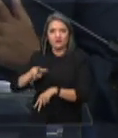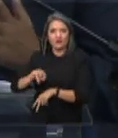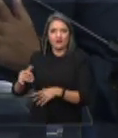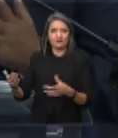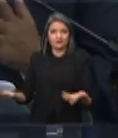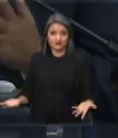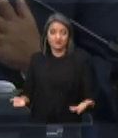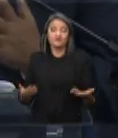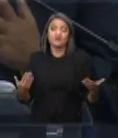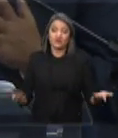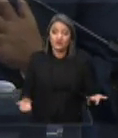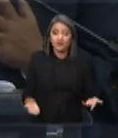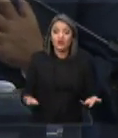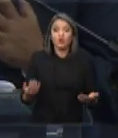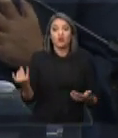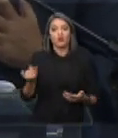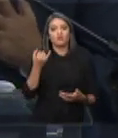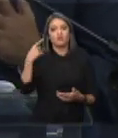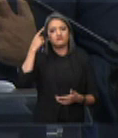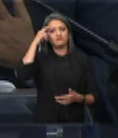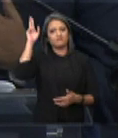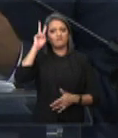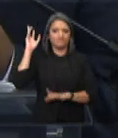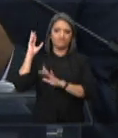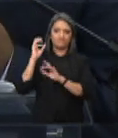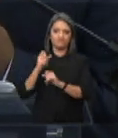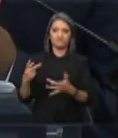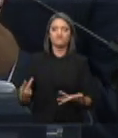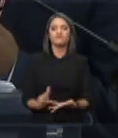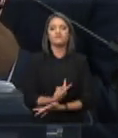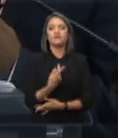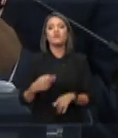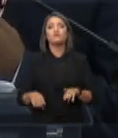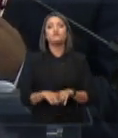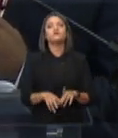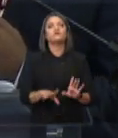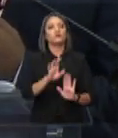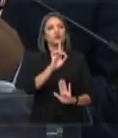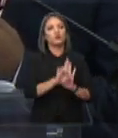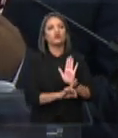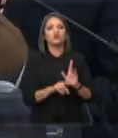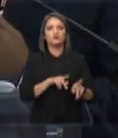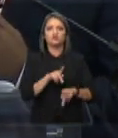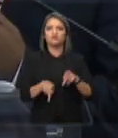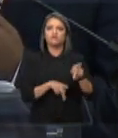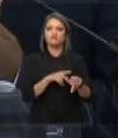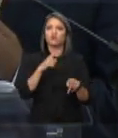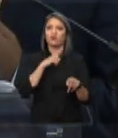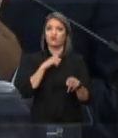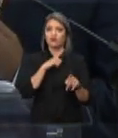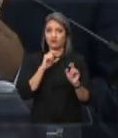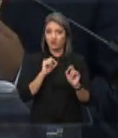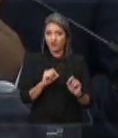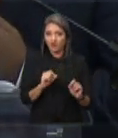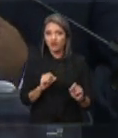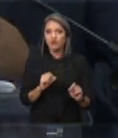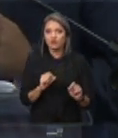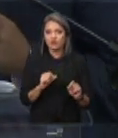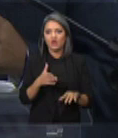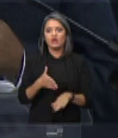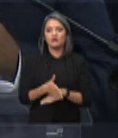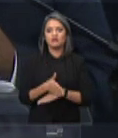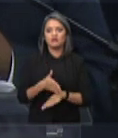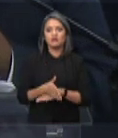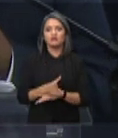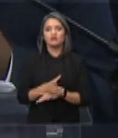de criminalização da população situação de rua e a gente perceber que o direito que a população de situação de rua tem historicamente acesso é